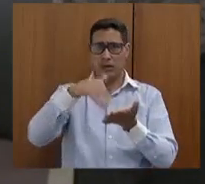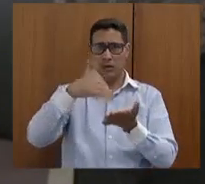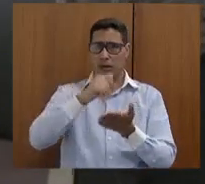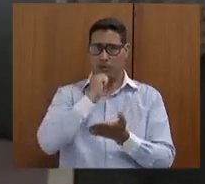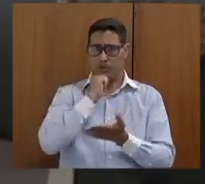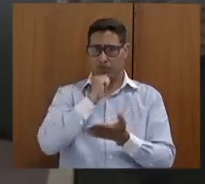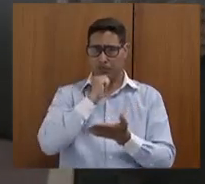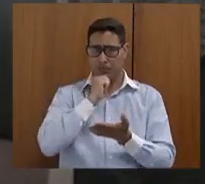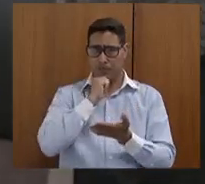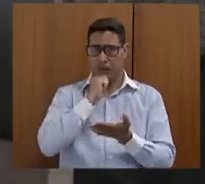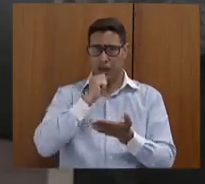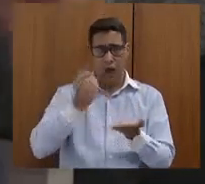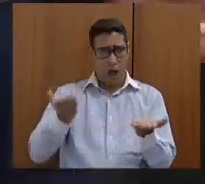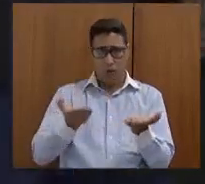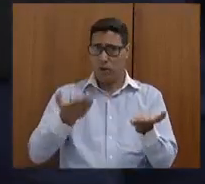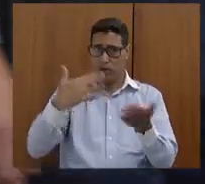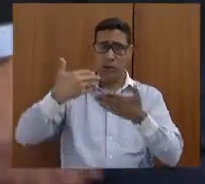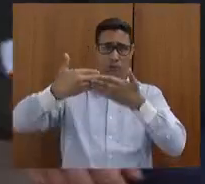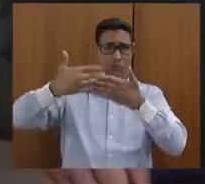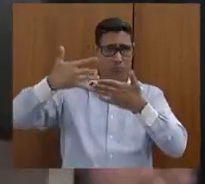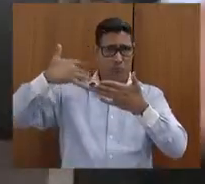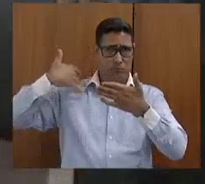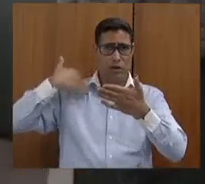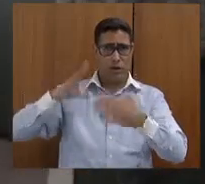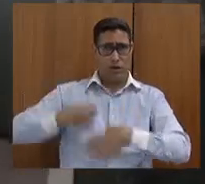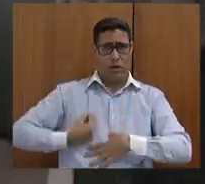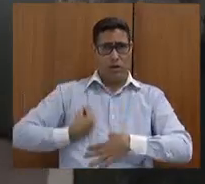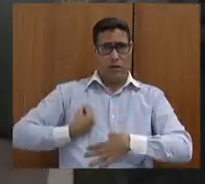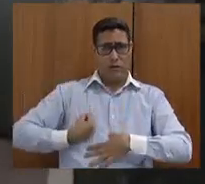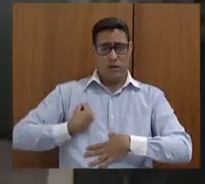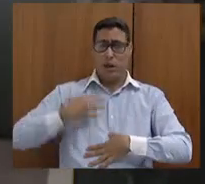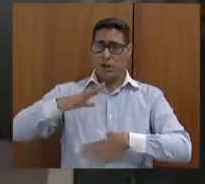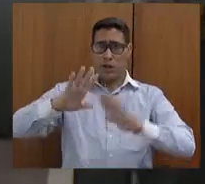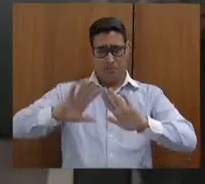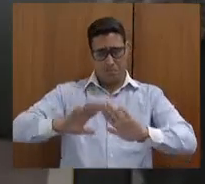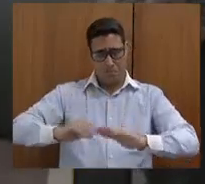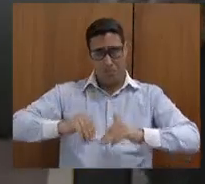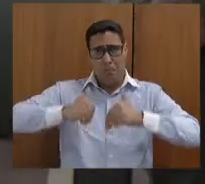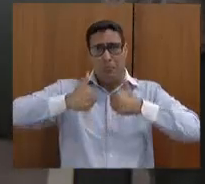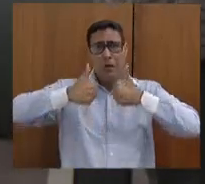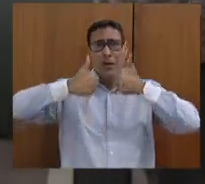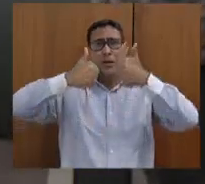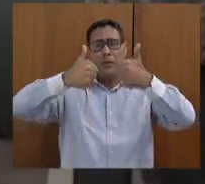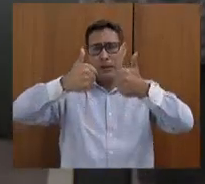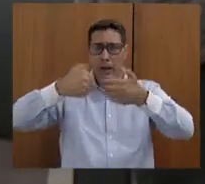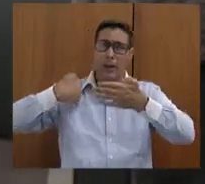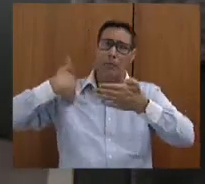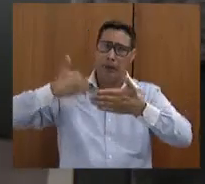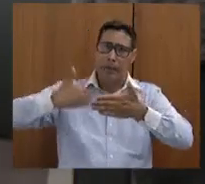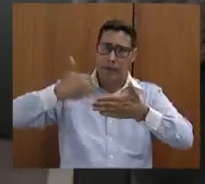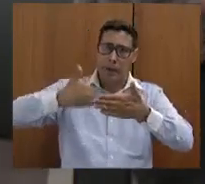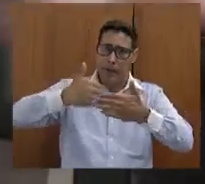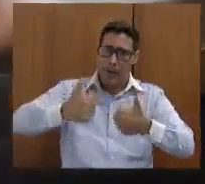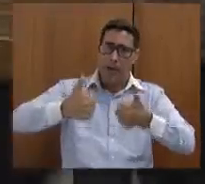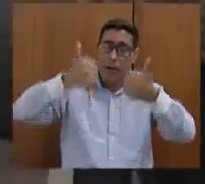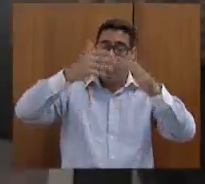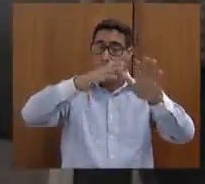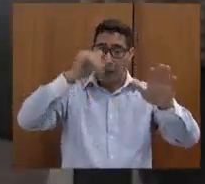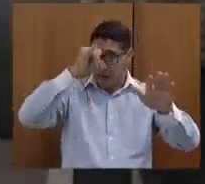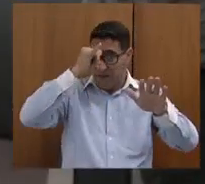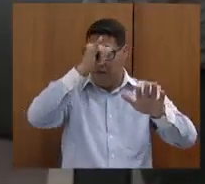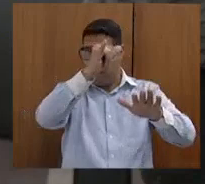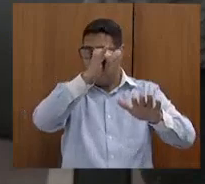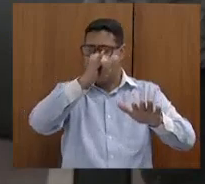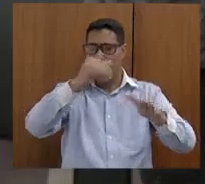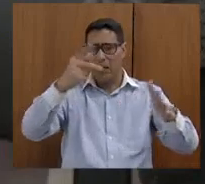ele já tem um tempo que é feito nós estamos intensificando essas ações principalmente tendo em vista prevenção dos acidentes em